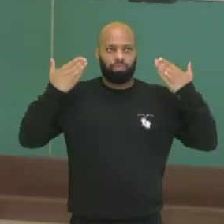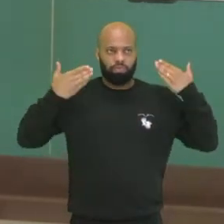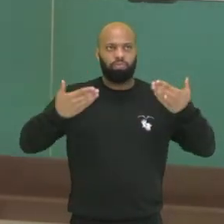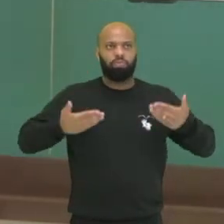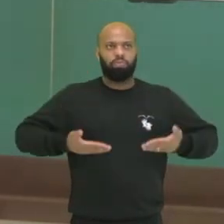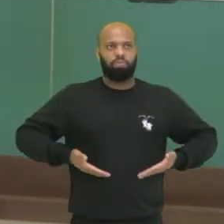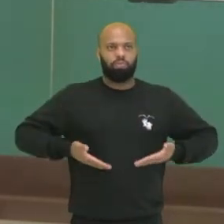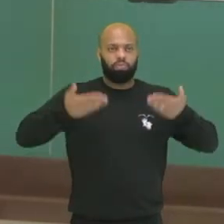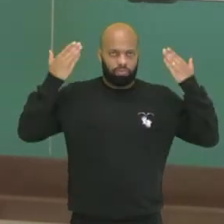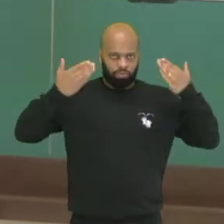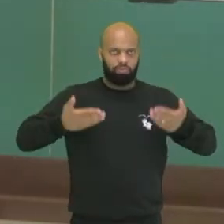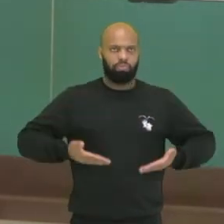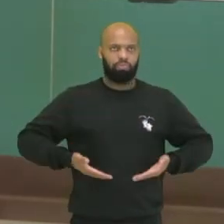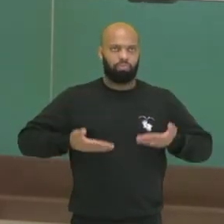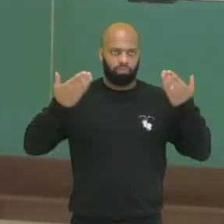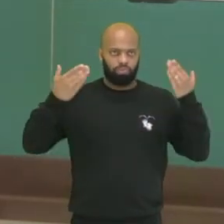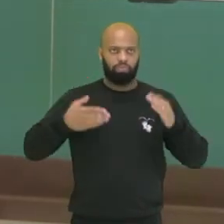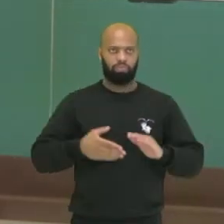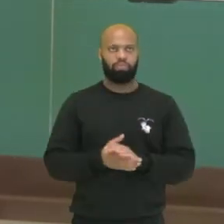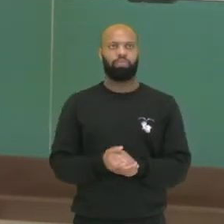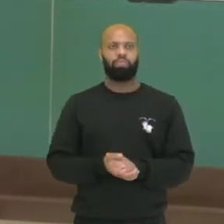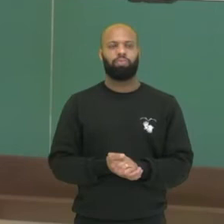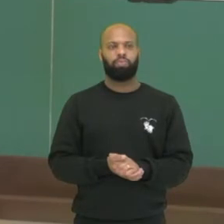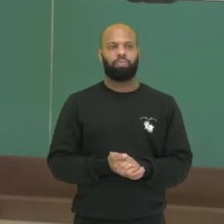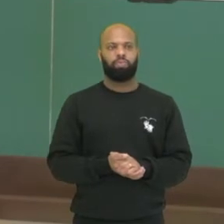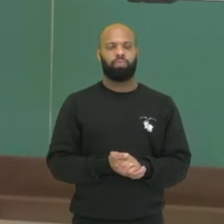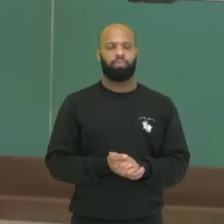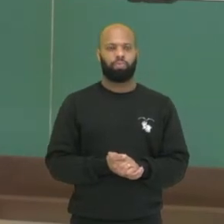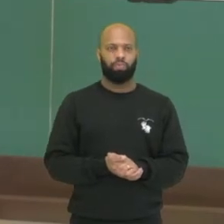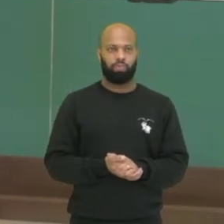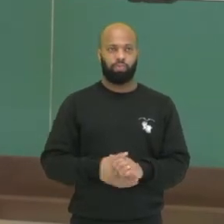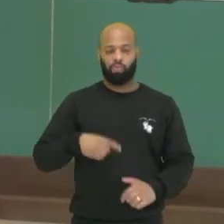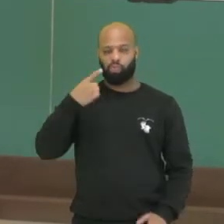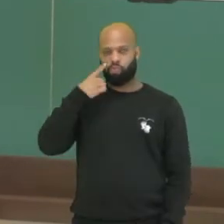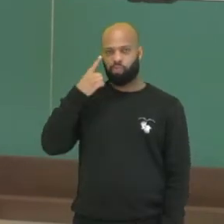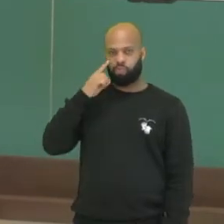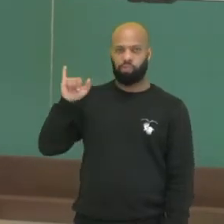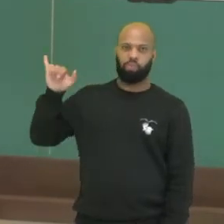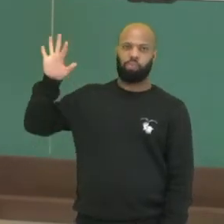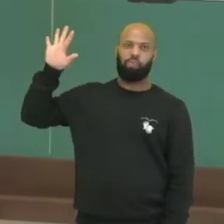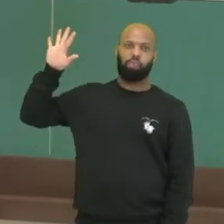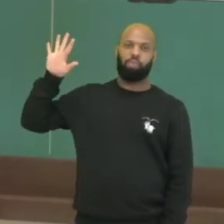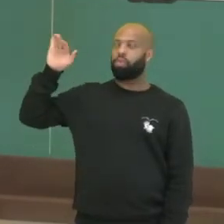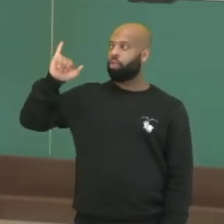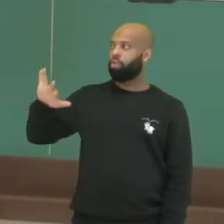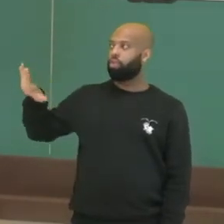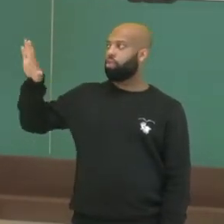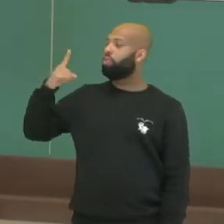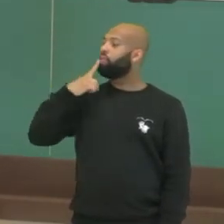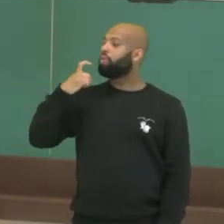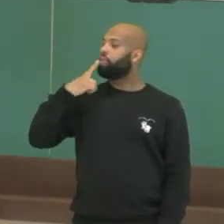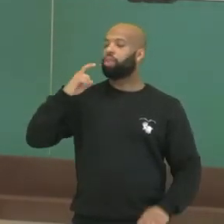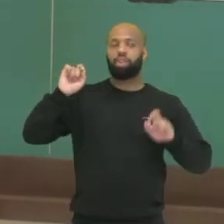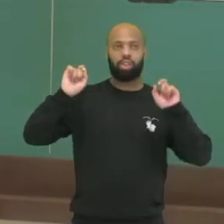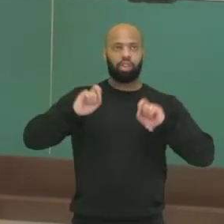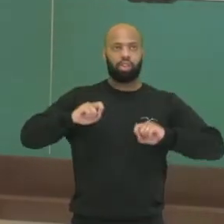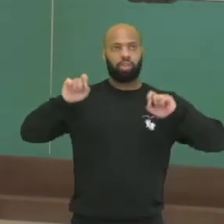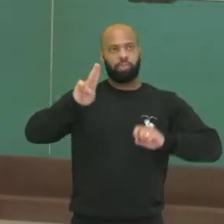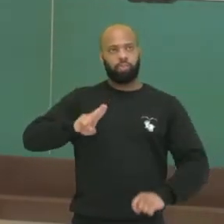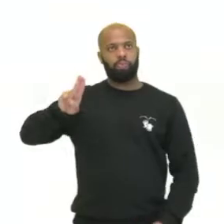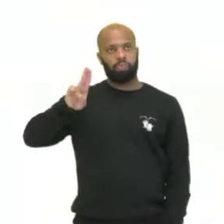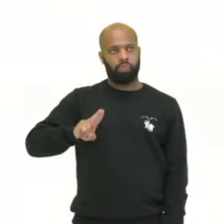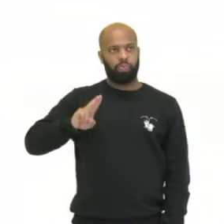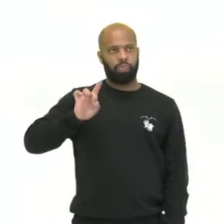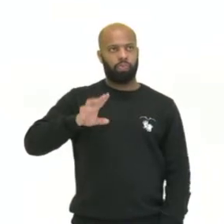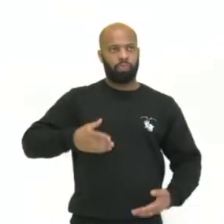sua lâmina. Entretanto, a parte do corpo que pode ser atingida pelo sabre é